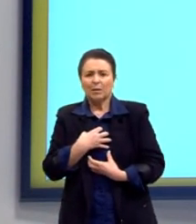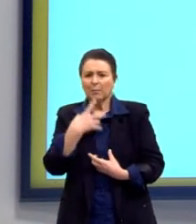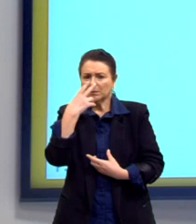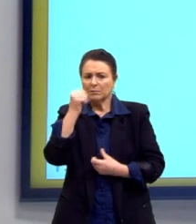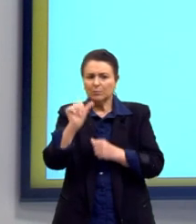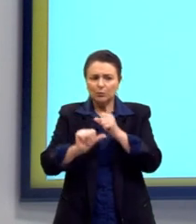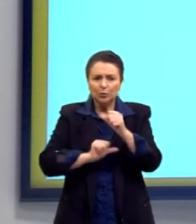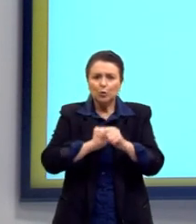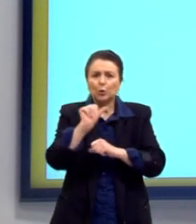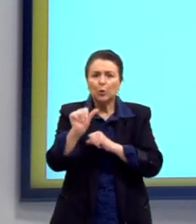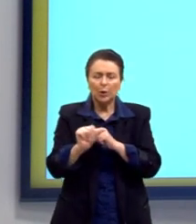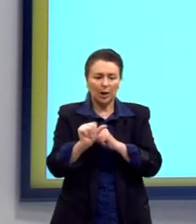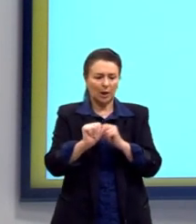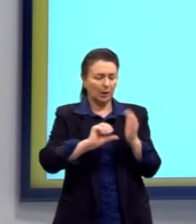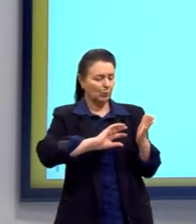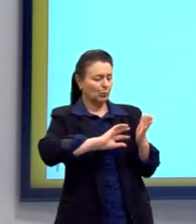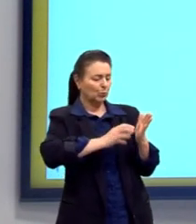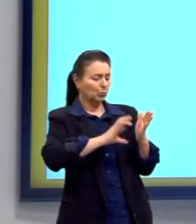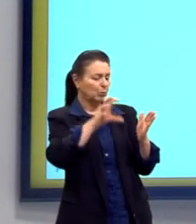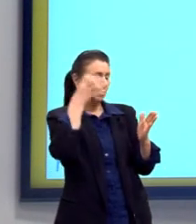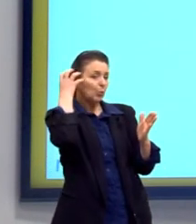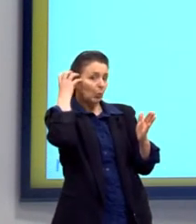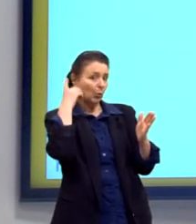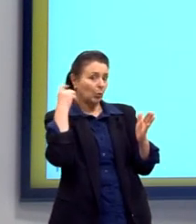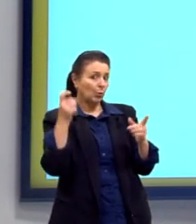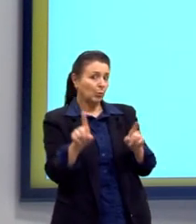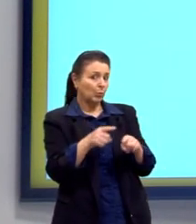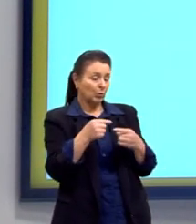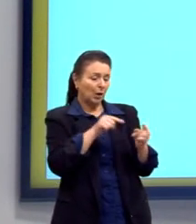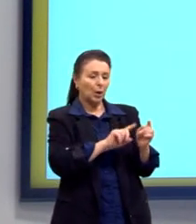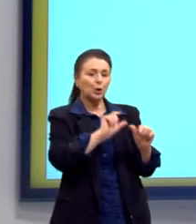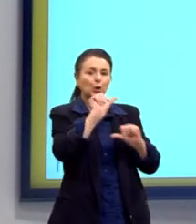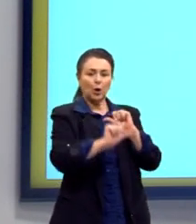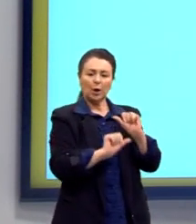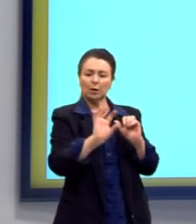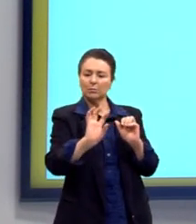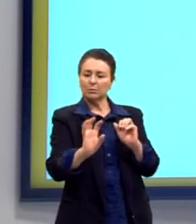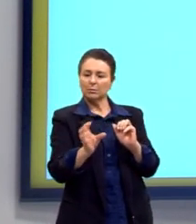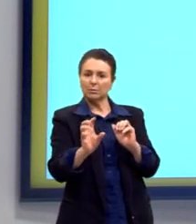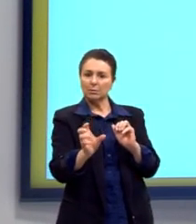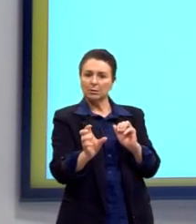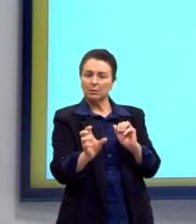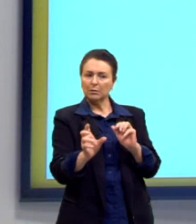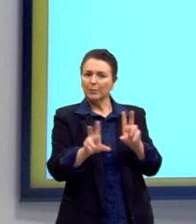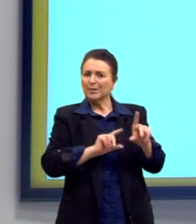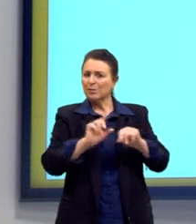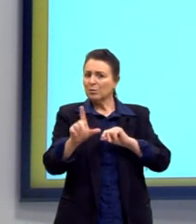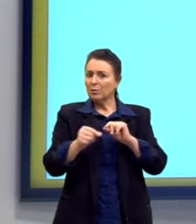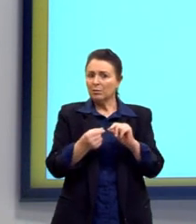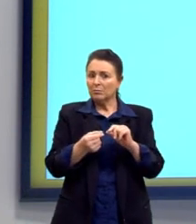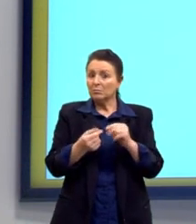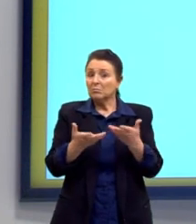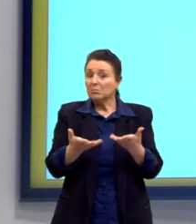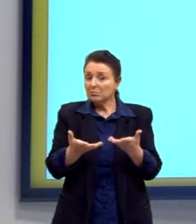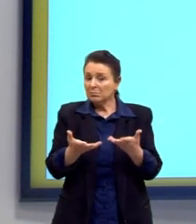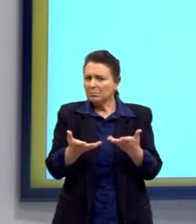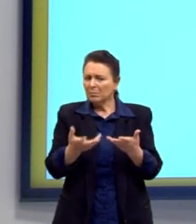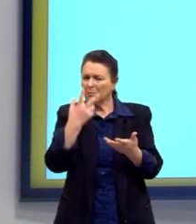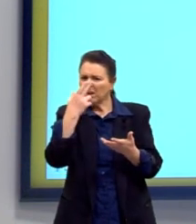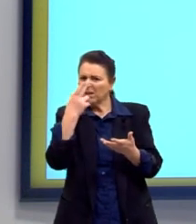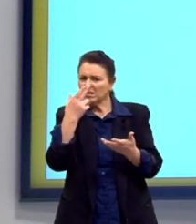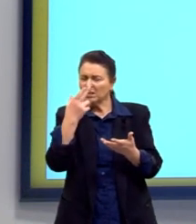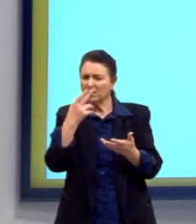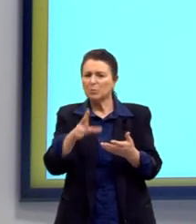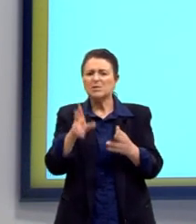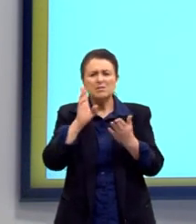rádio enfim de onde ouvimos músicas para escolhermos e dá impressão que